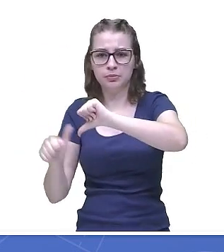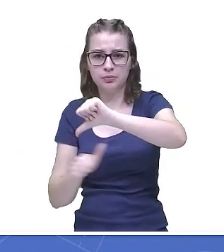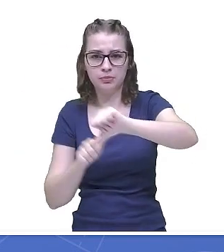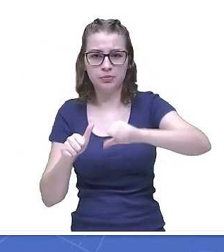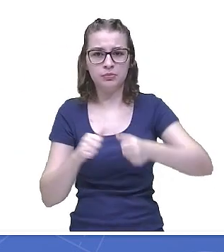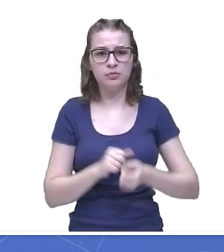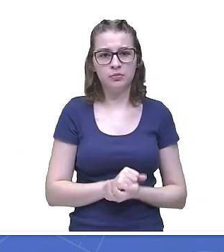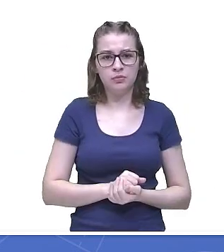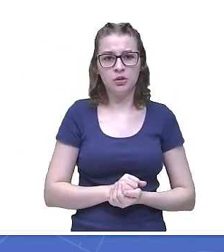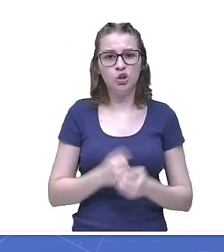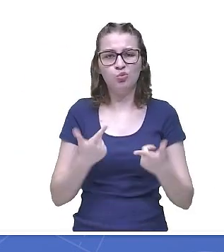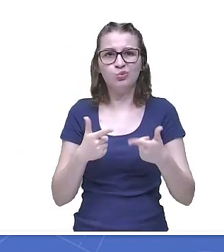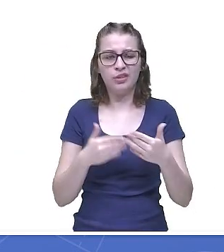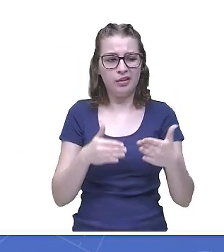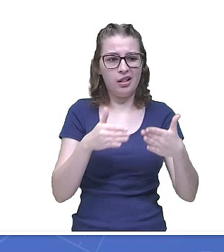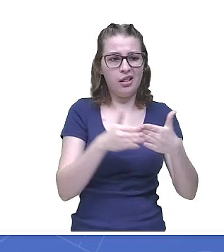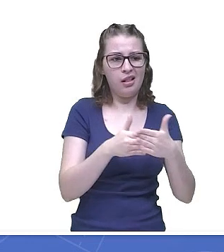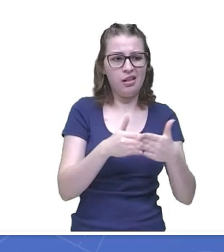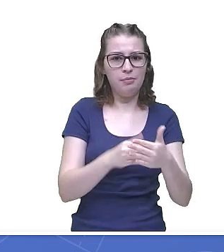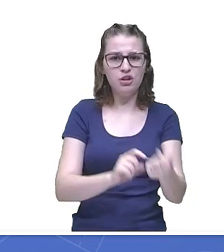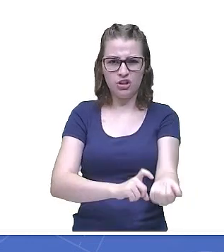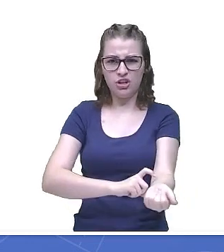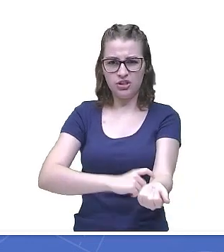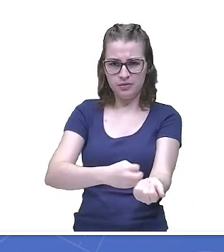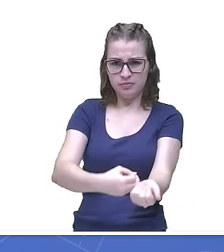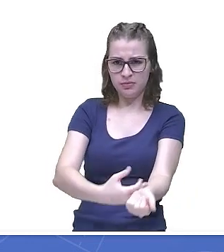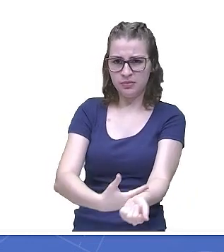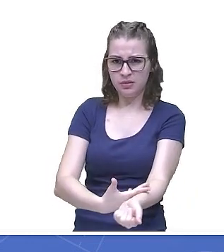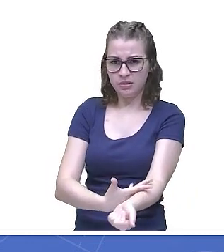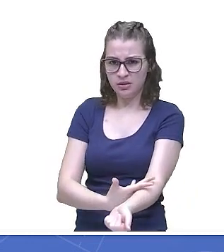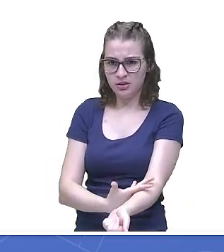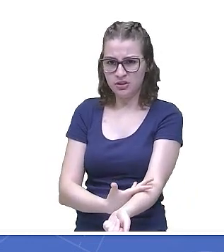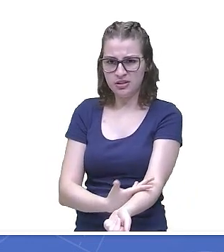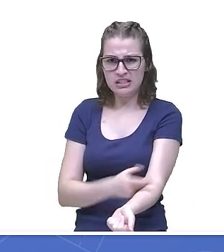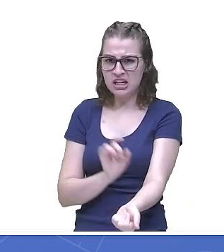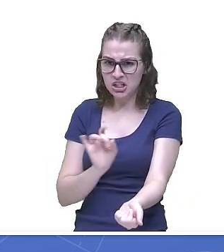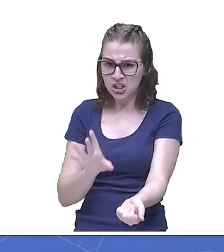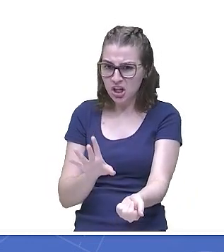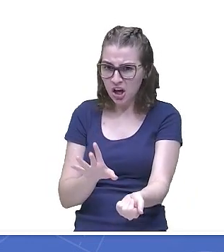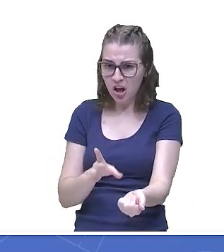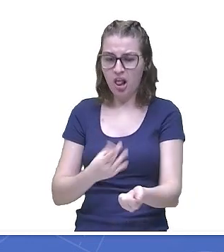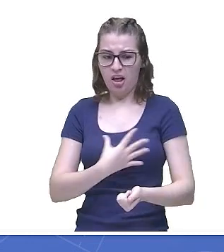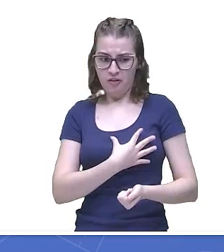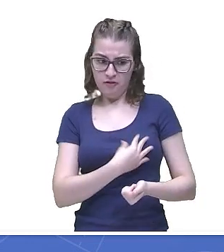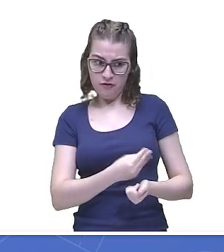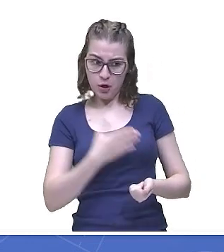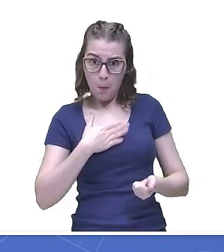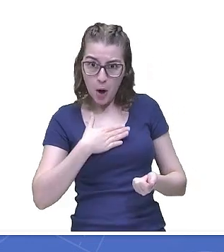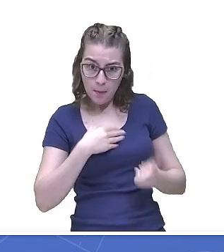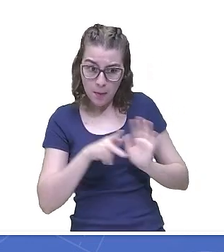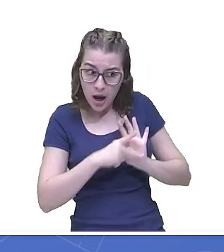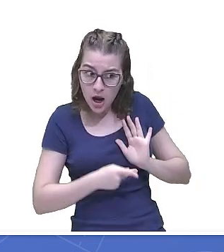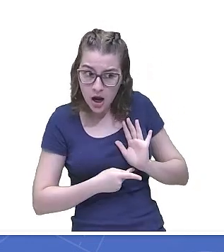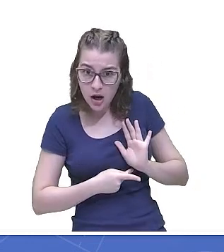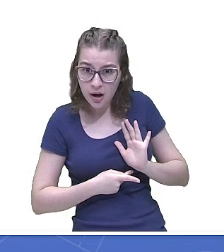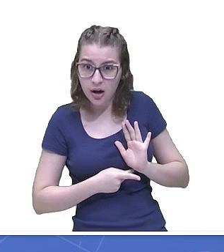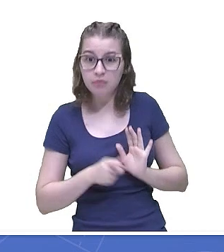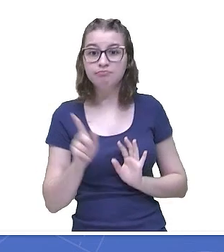limitada à consanguinidade, como nós vimos lá na sua origem etimológica, né?